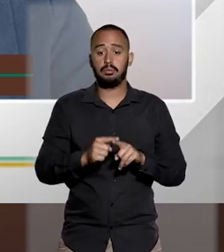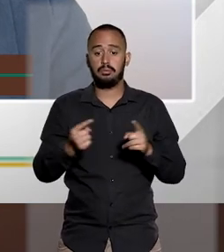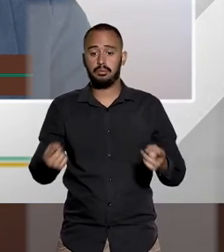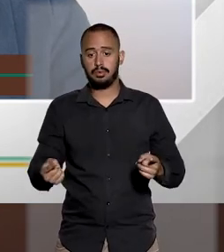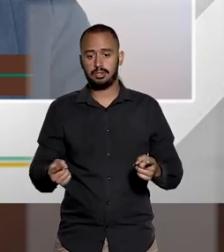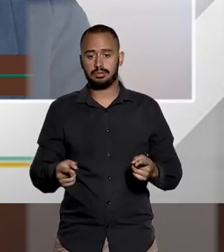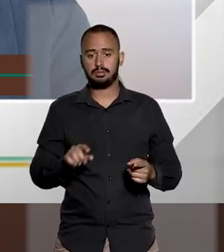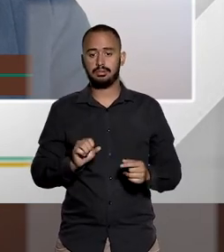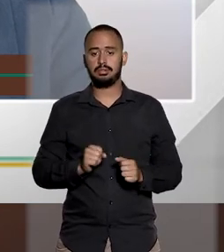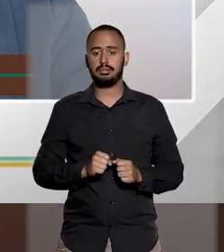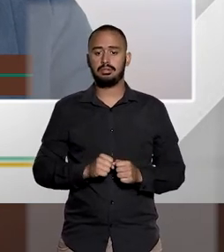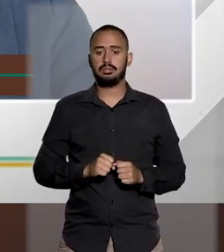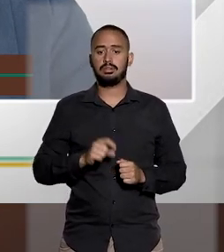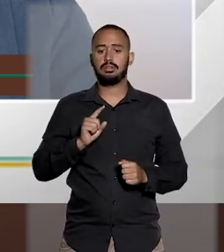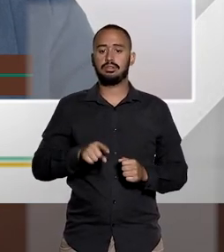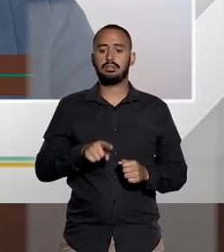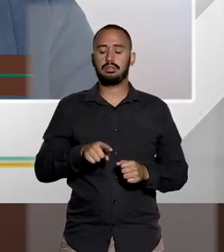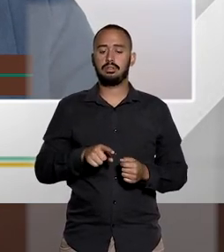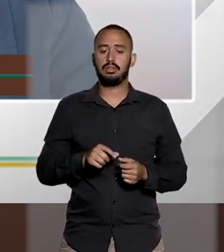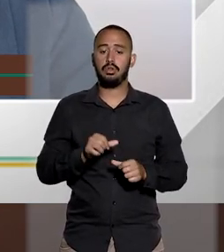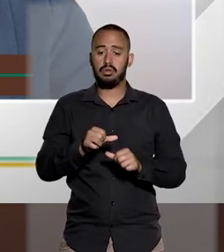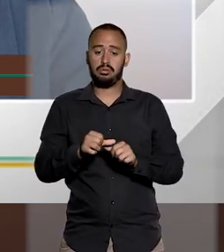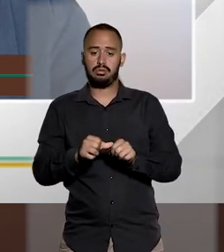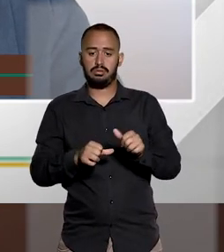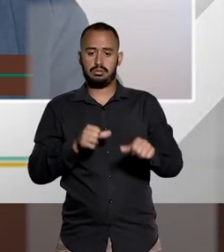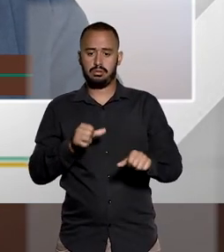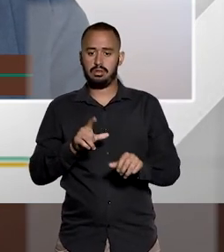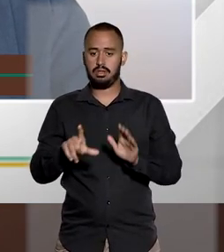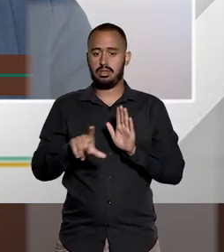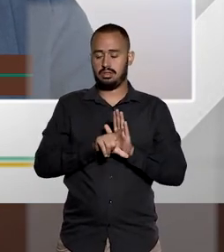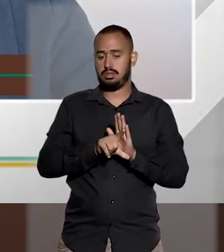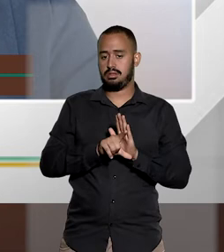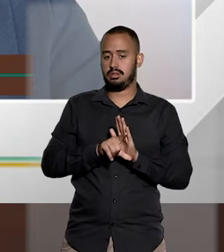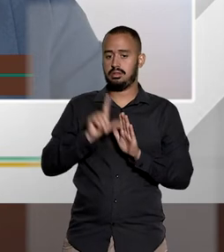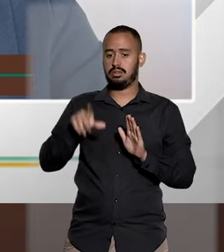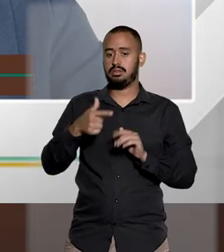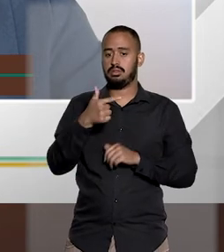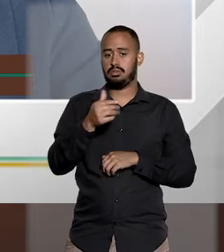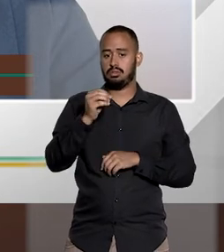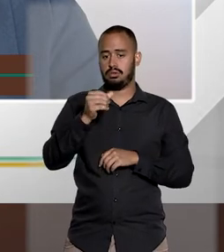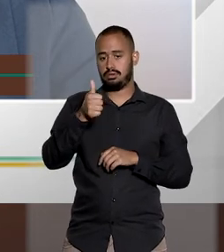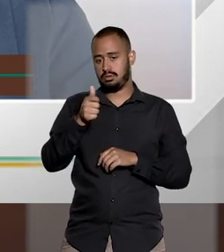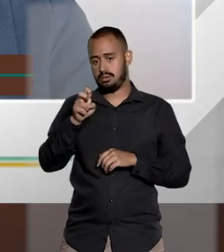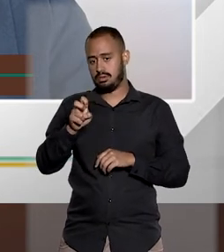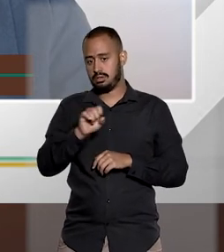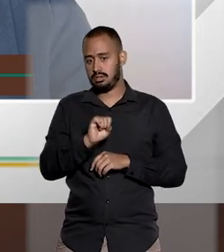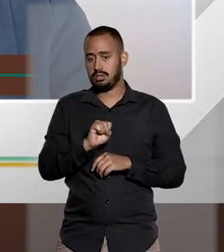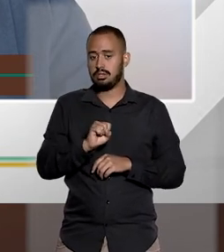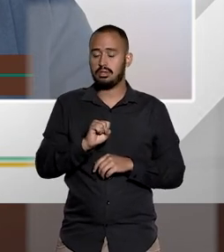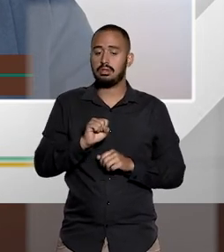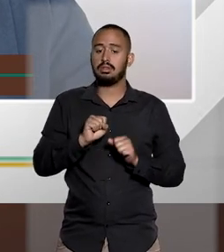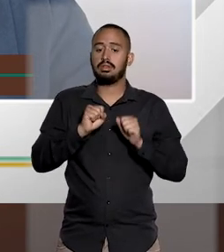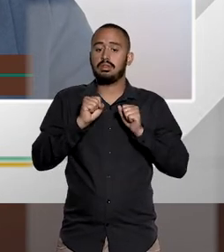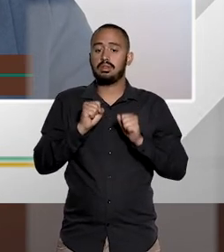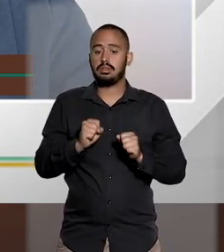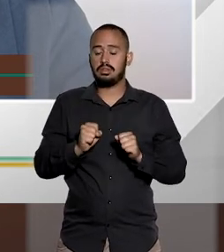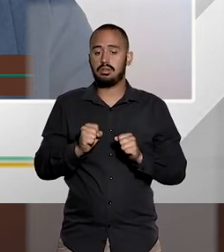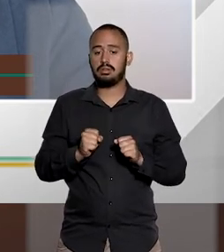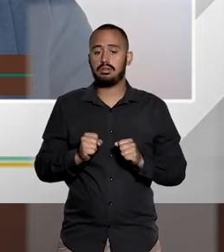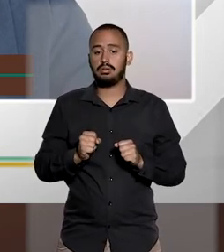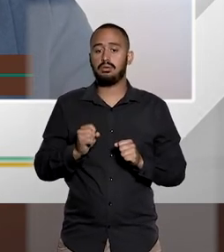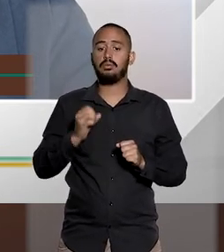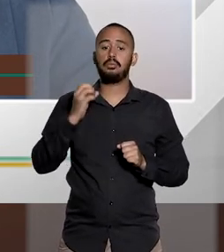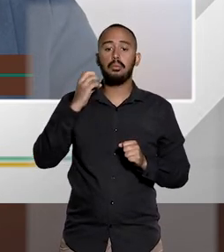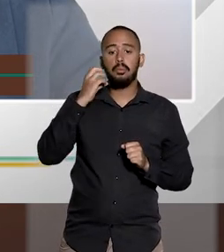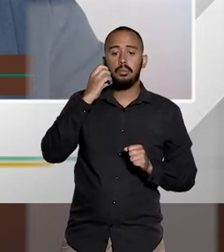mas sobretudo com a alteração que houve explícita na lei da arbitragem em 2015, em que se permite que